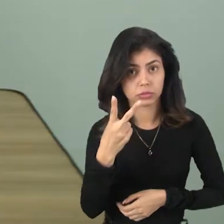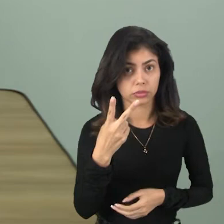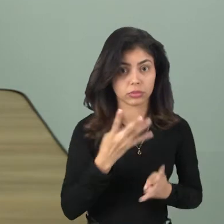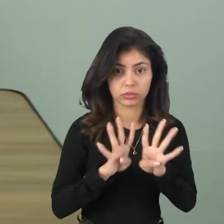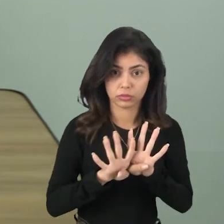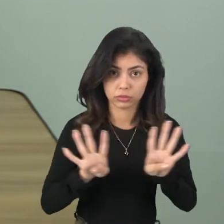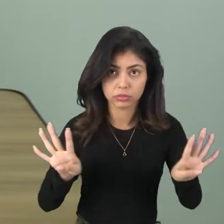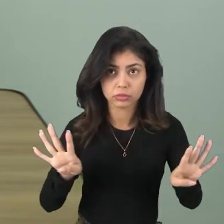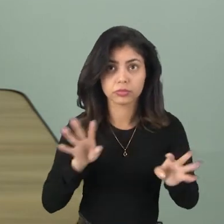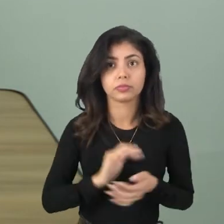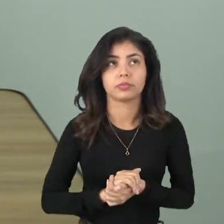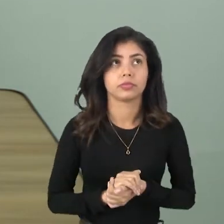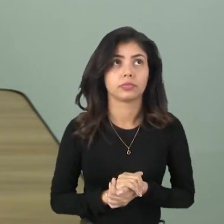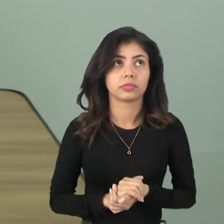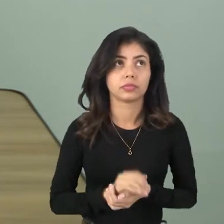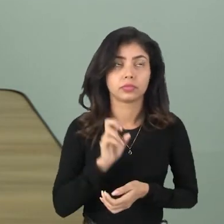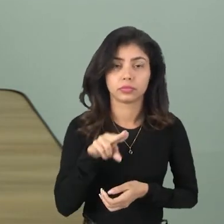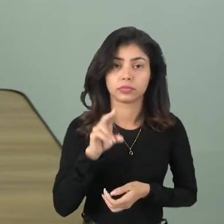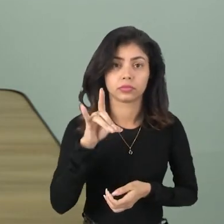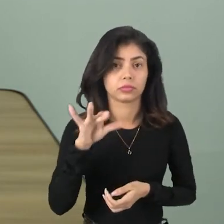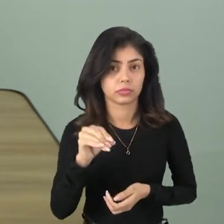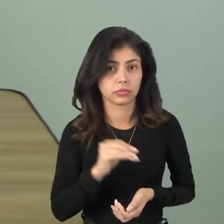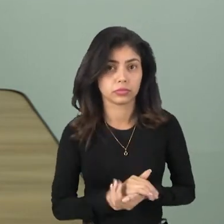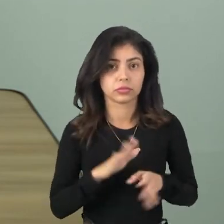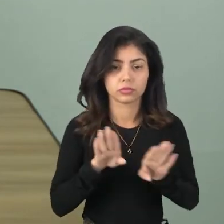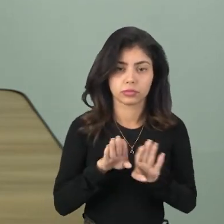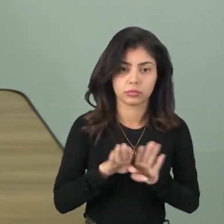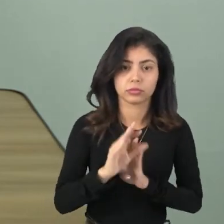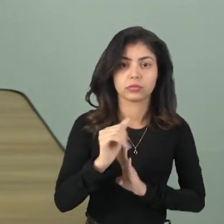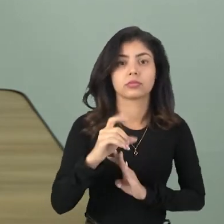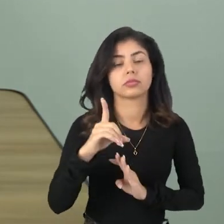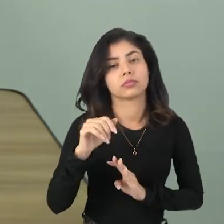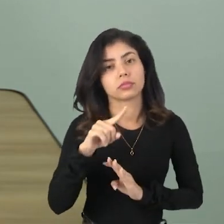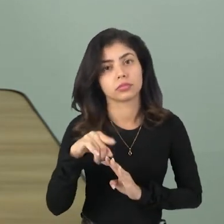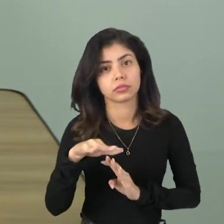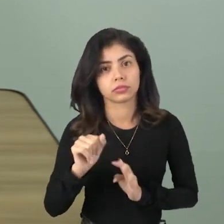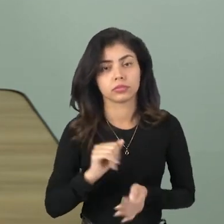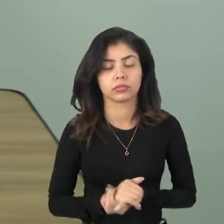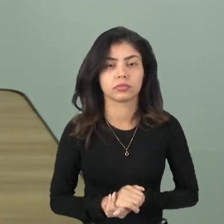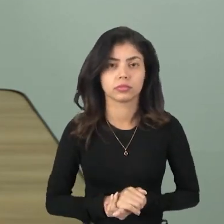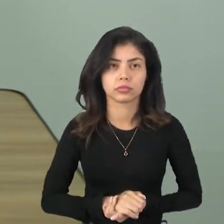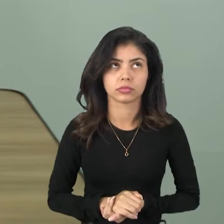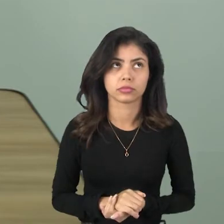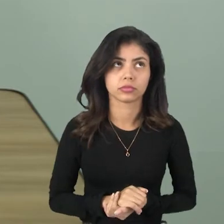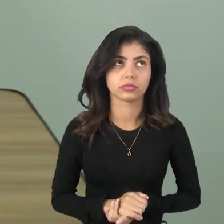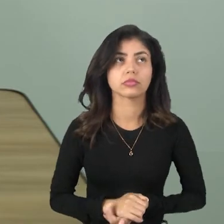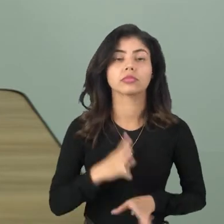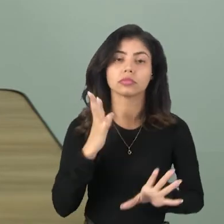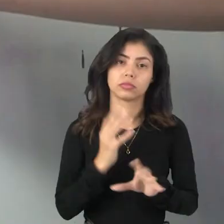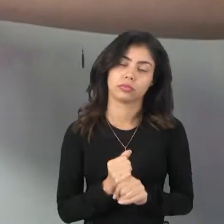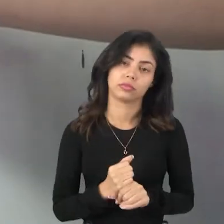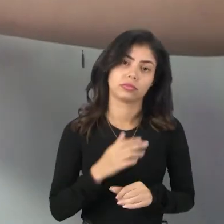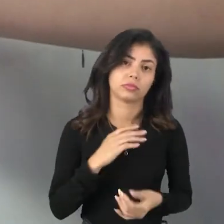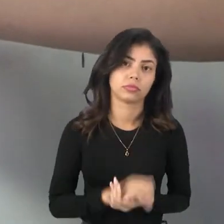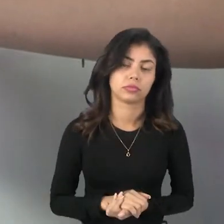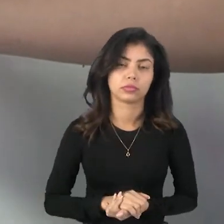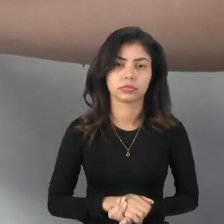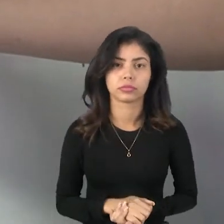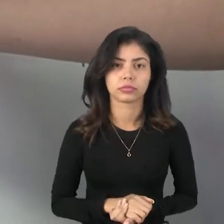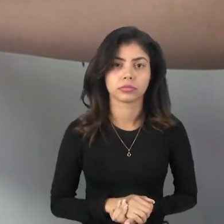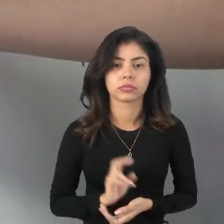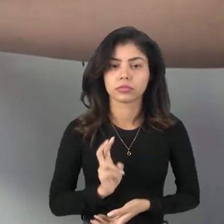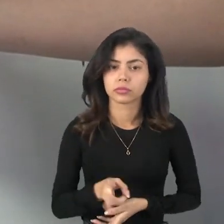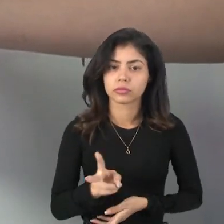ordens Olha só eu tenho unidade e tenho dezena as unidades Quando eu for adicionar elas vão ter que